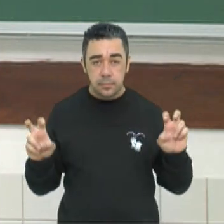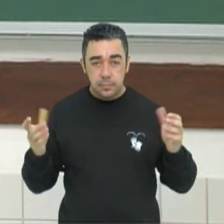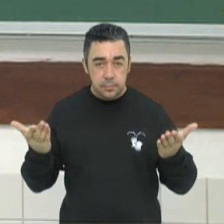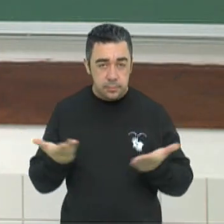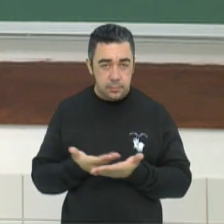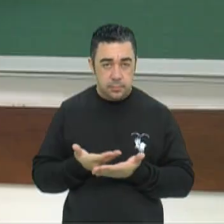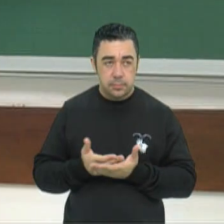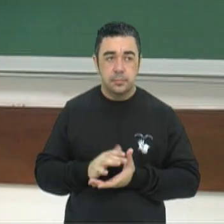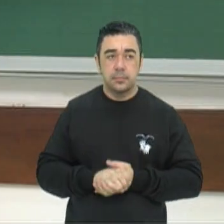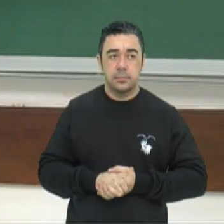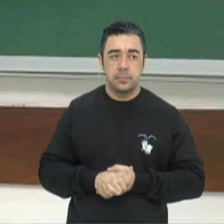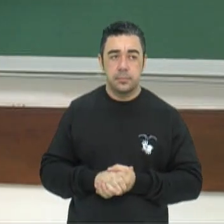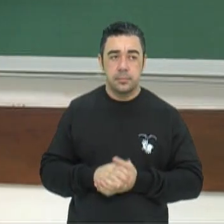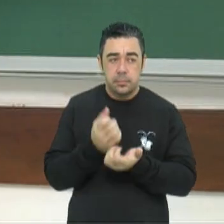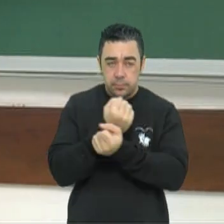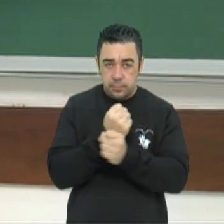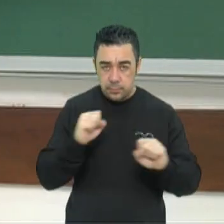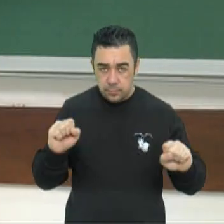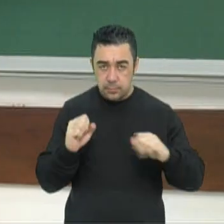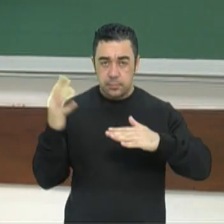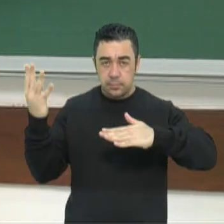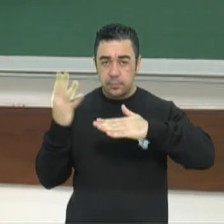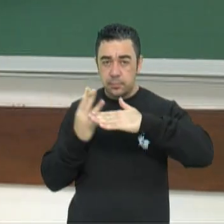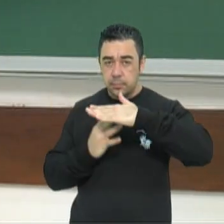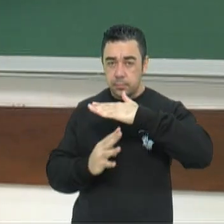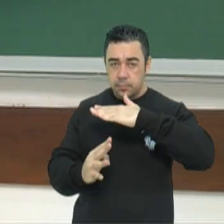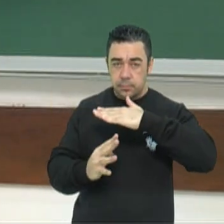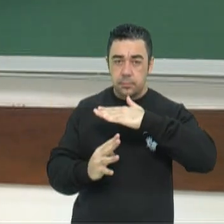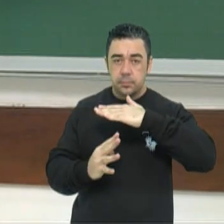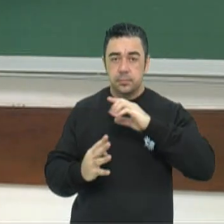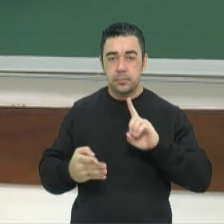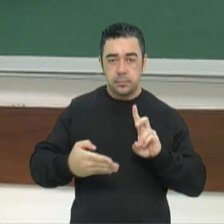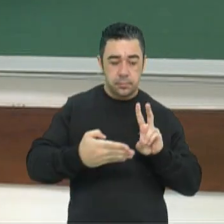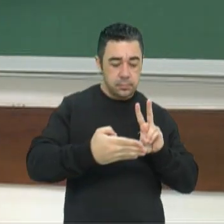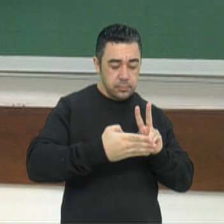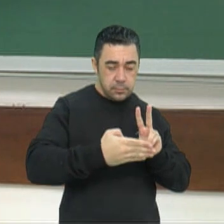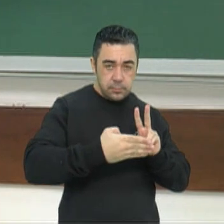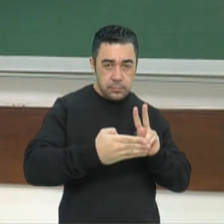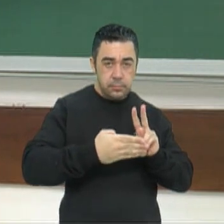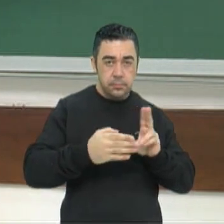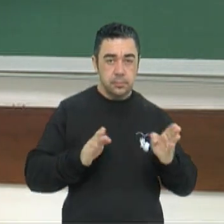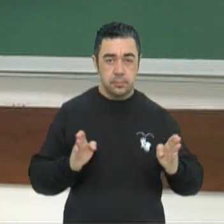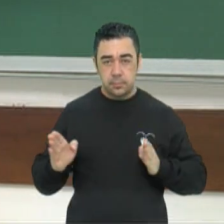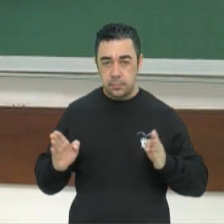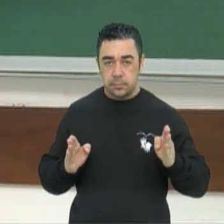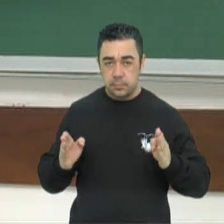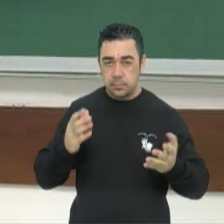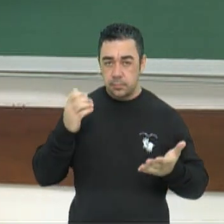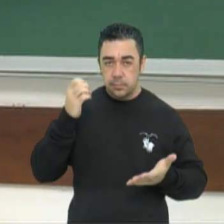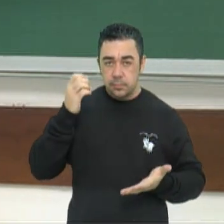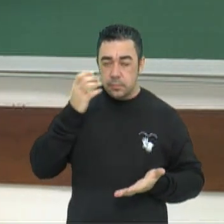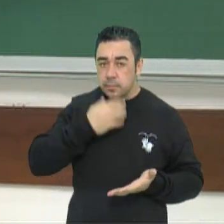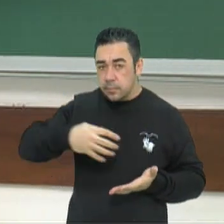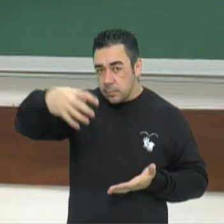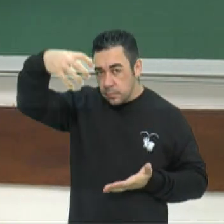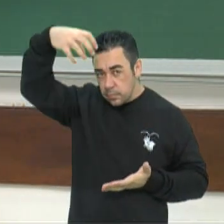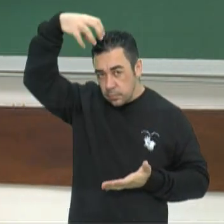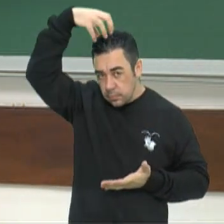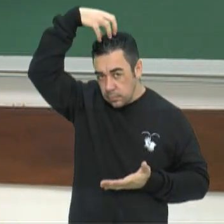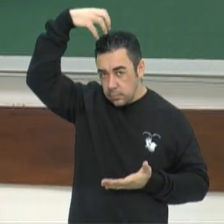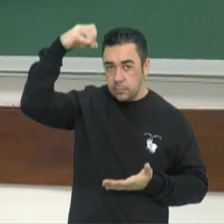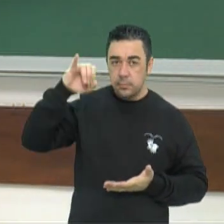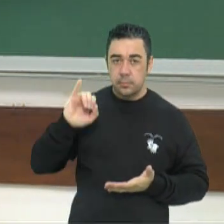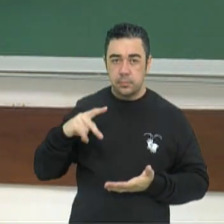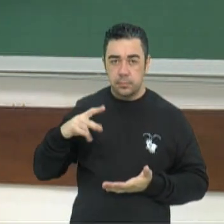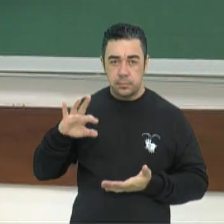lá? Abolição, imigração e indigenismo no Império. Esse é o nosso conteúdo geral. E especialmente